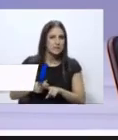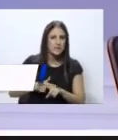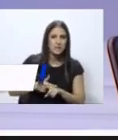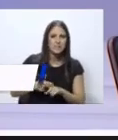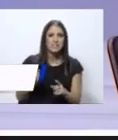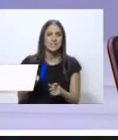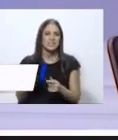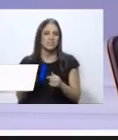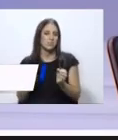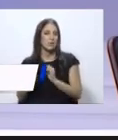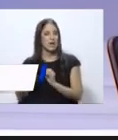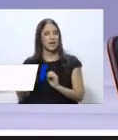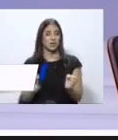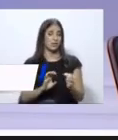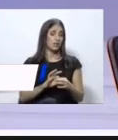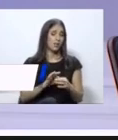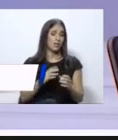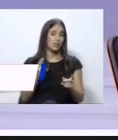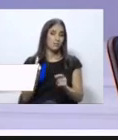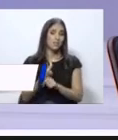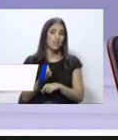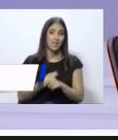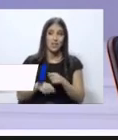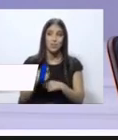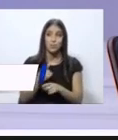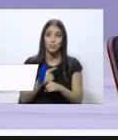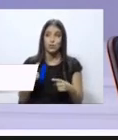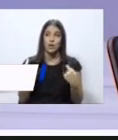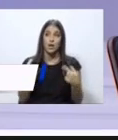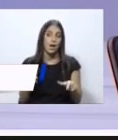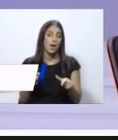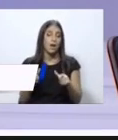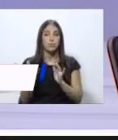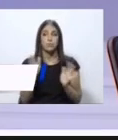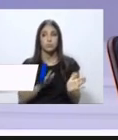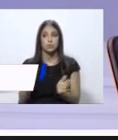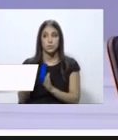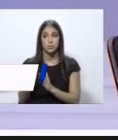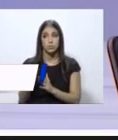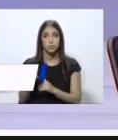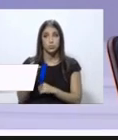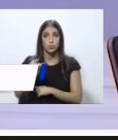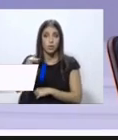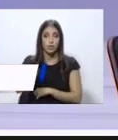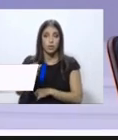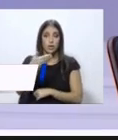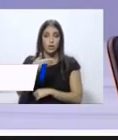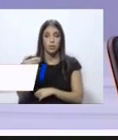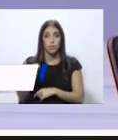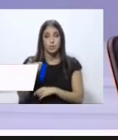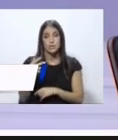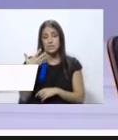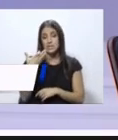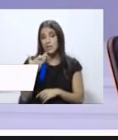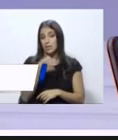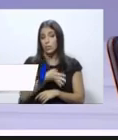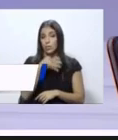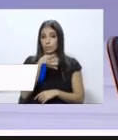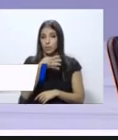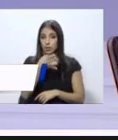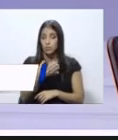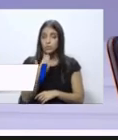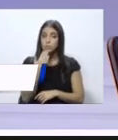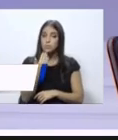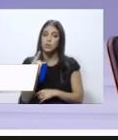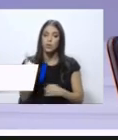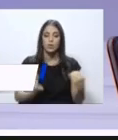mercado e tudo isso, que é, há momentos no Canal 11... pegaram em sete comentadores e pediram a cada um